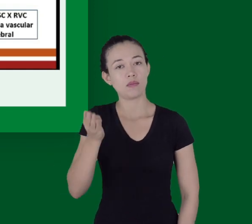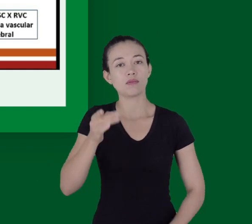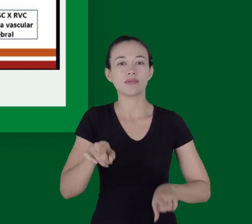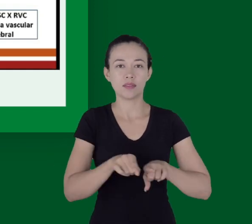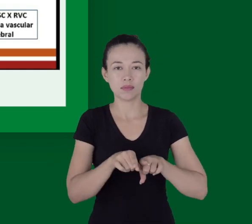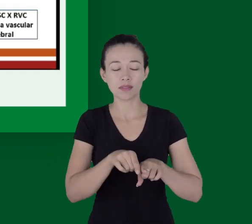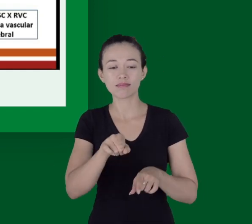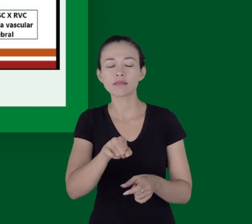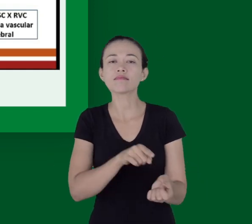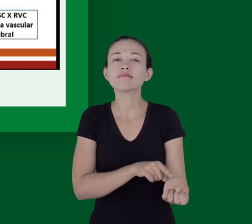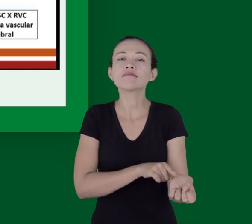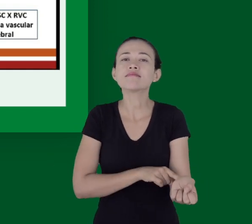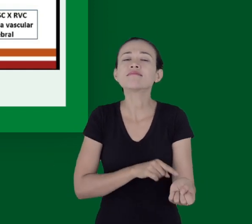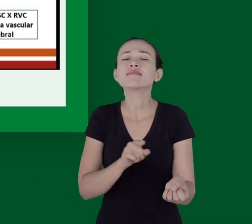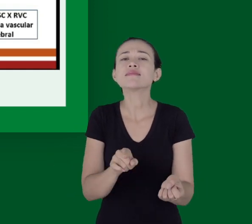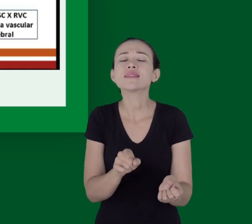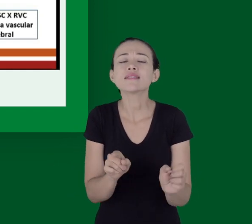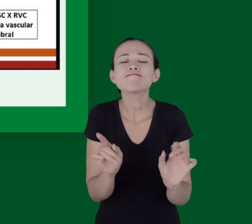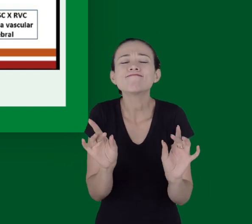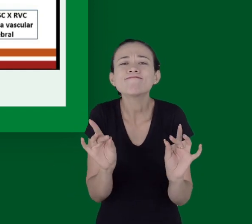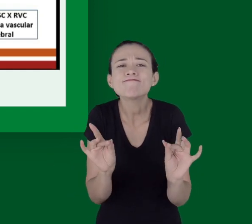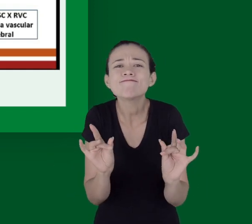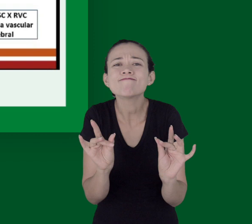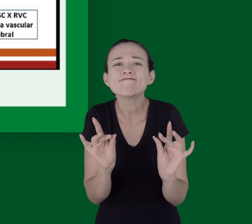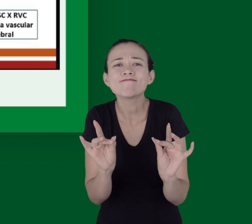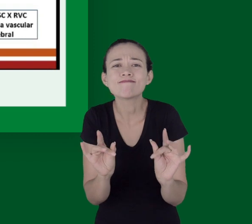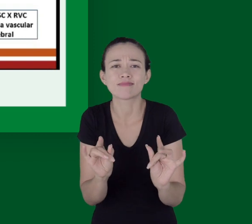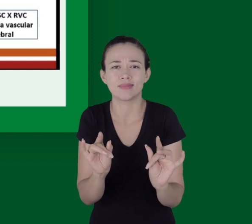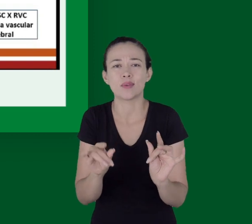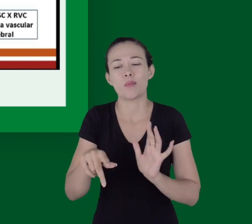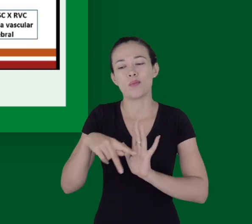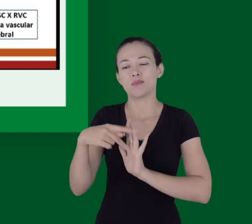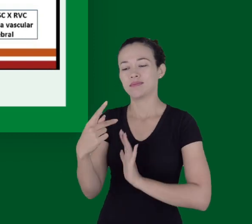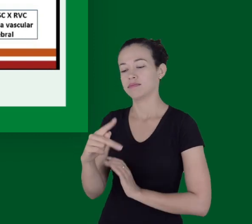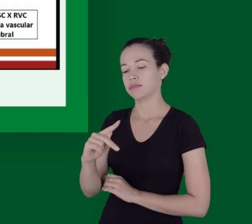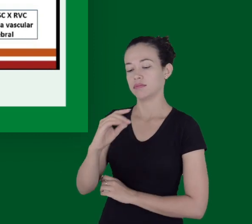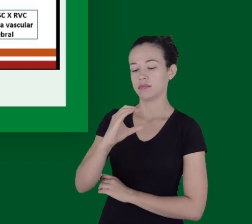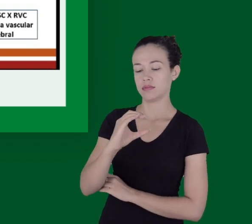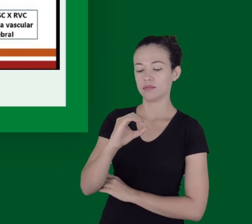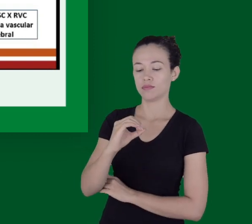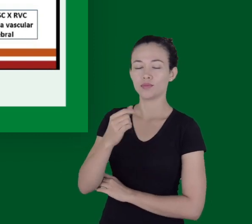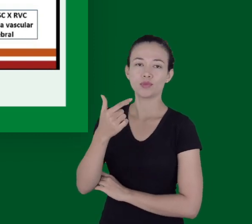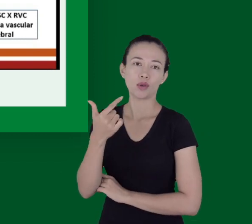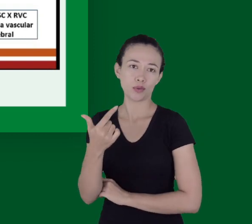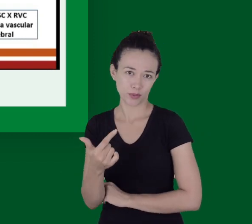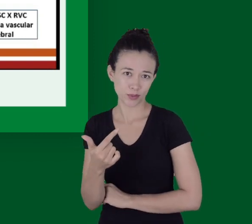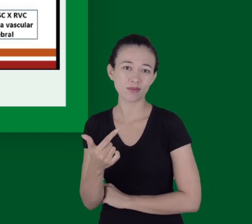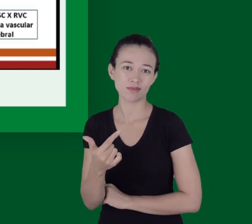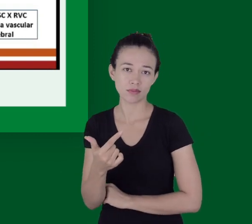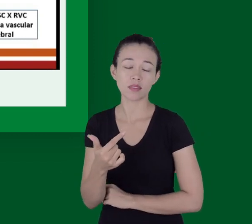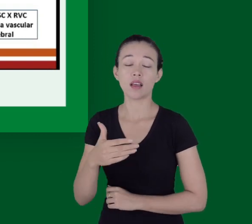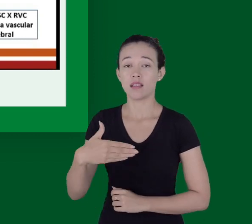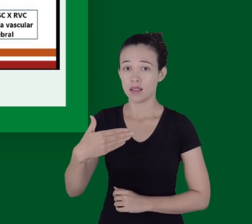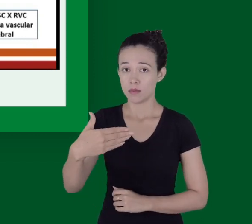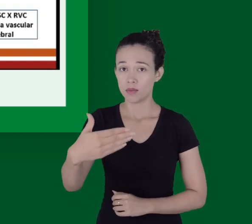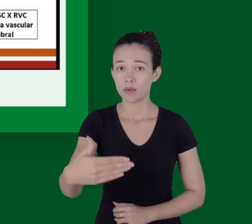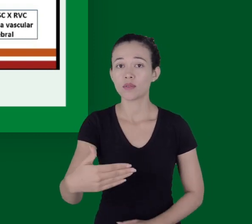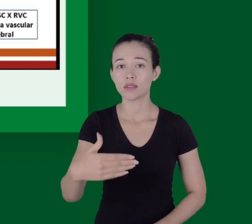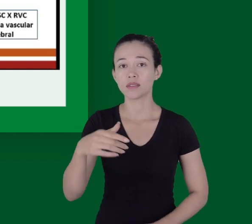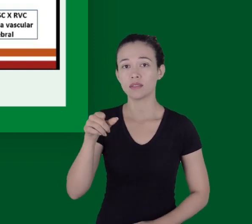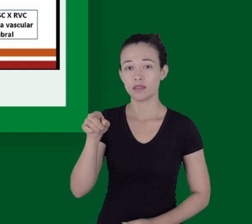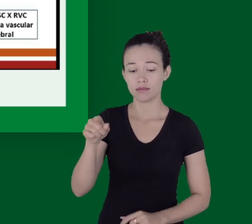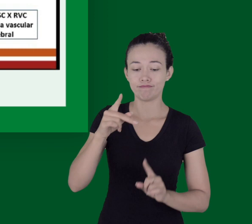sensíveis ao dióxido de carbono. Então, eu tenho vasodilatação que pode também provocar o um aumento da pressão